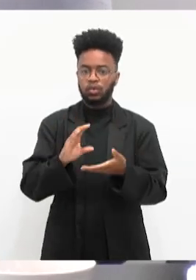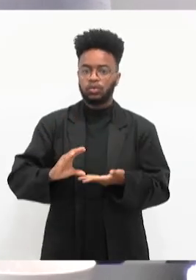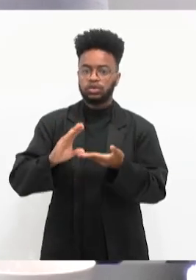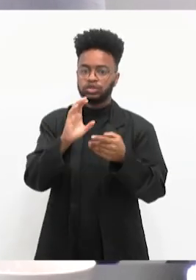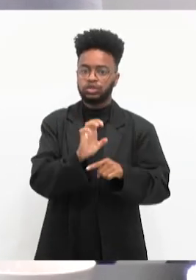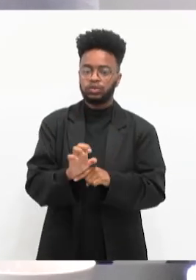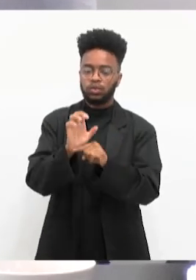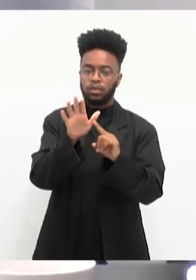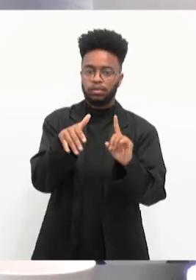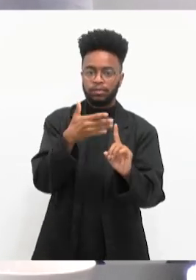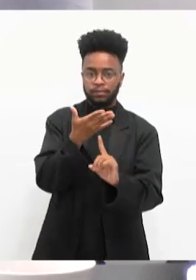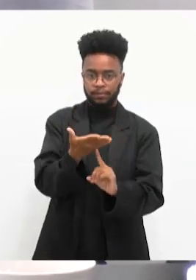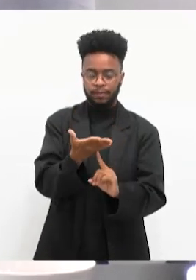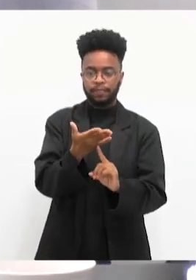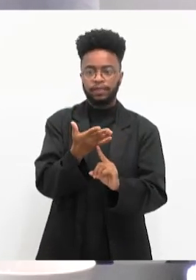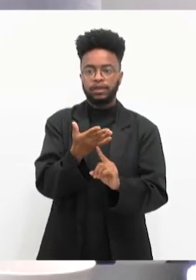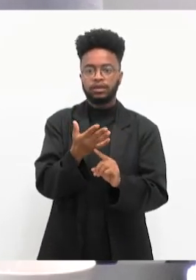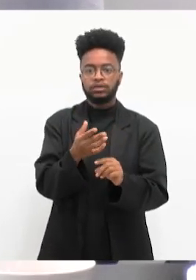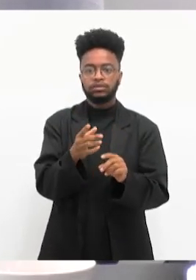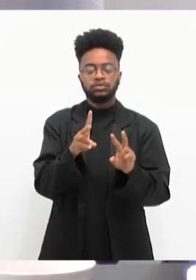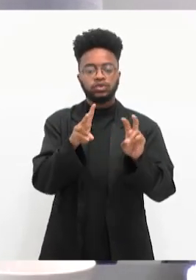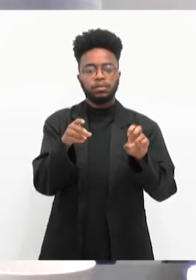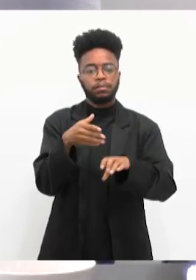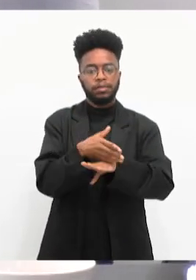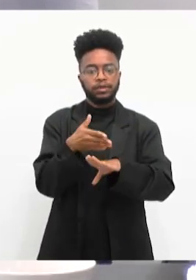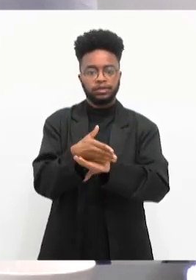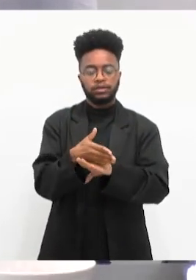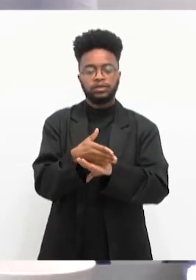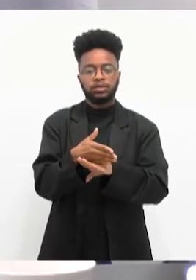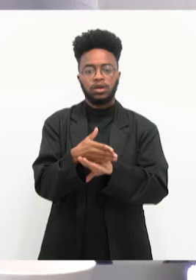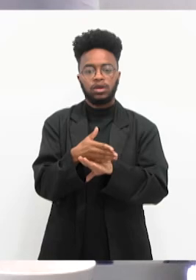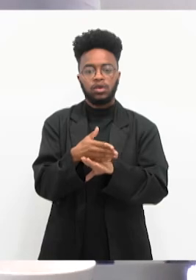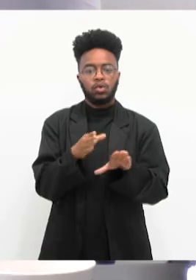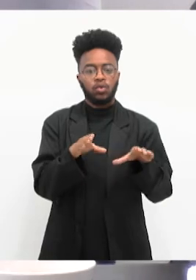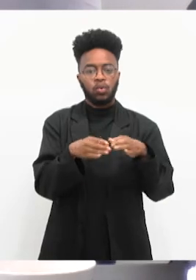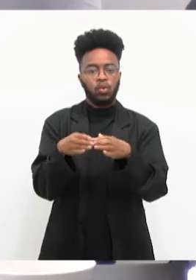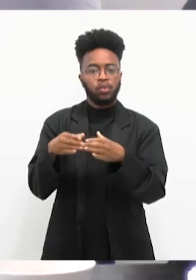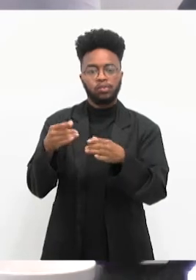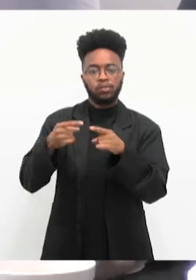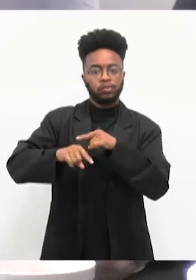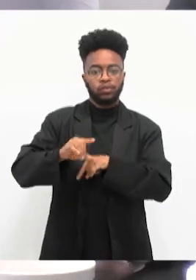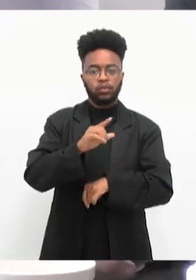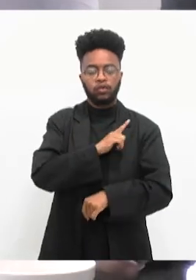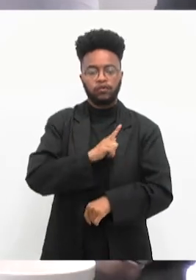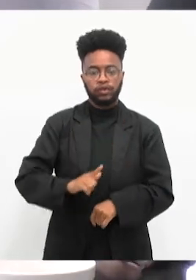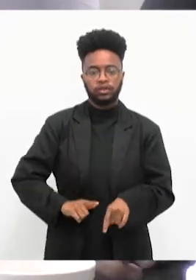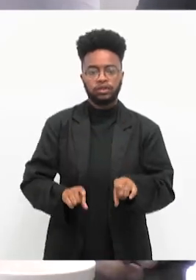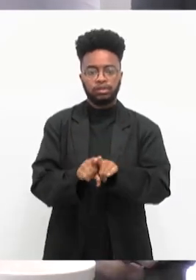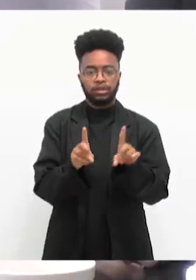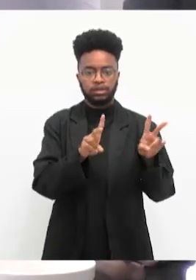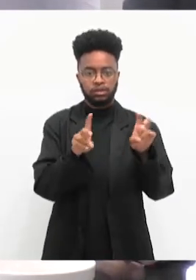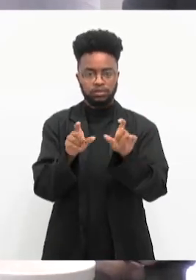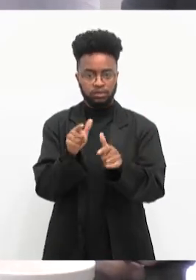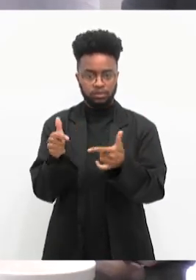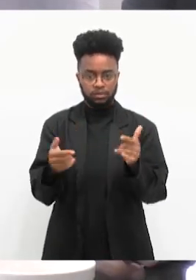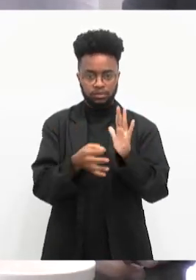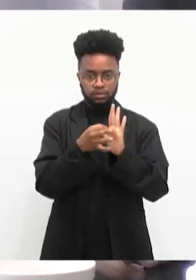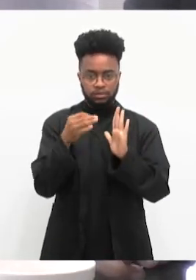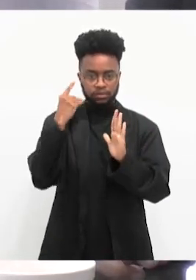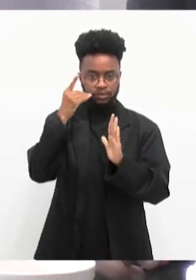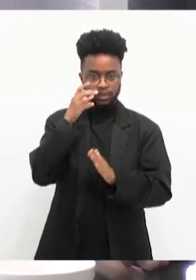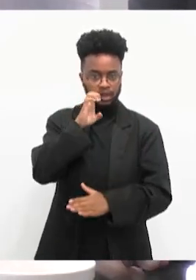Ambiente, CONEMA, a participação de membros não governamentais e dá outras providências. Para parecer, deputada Élica